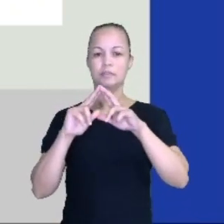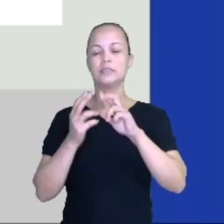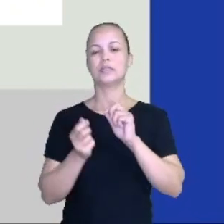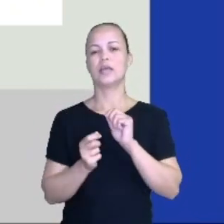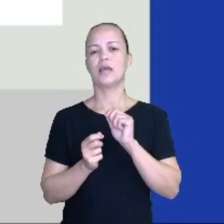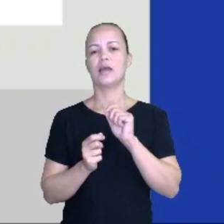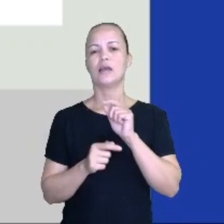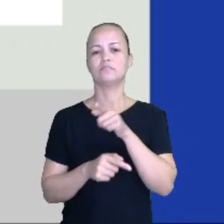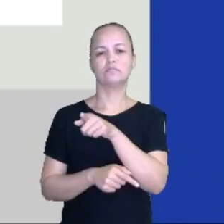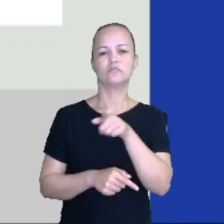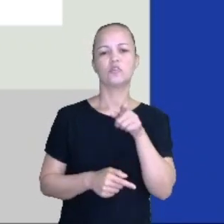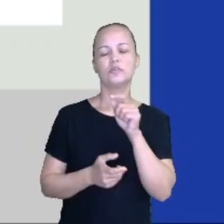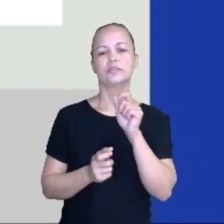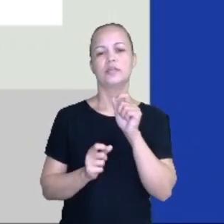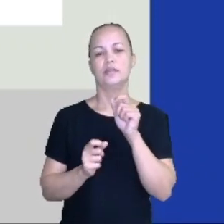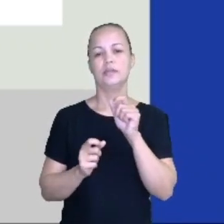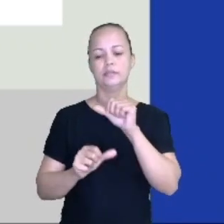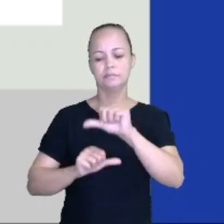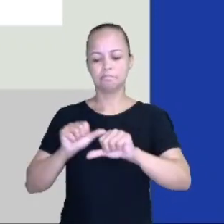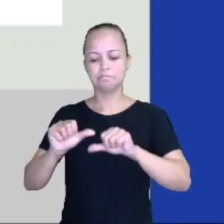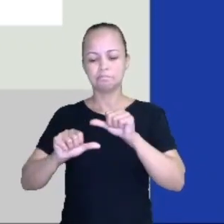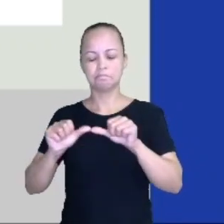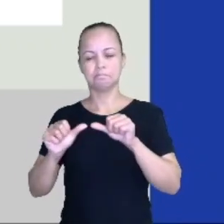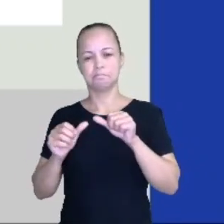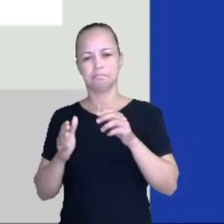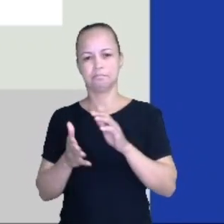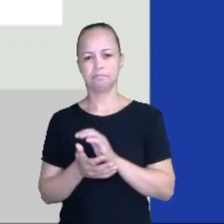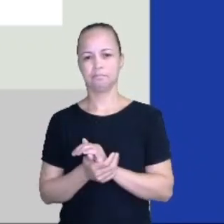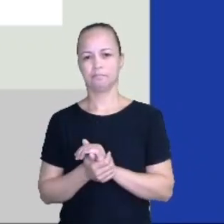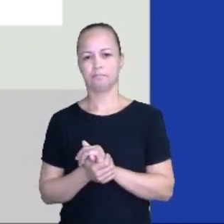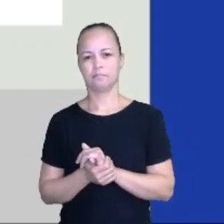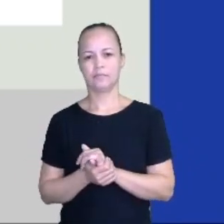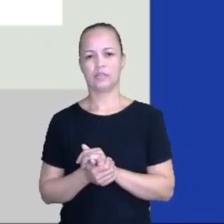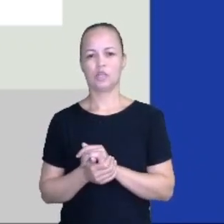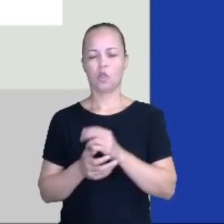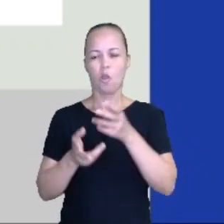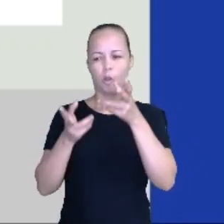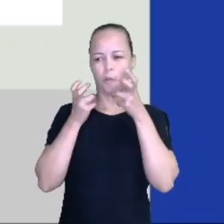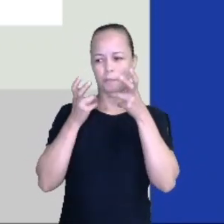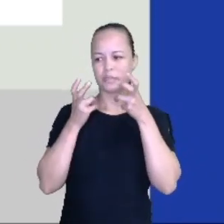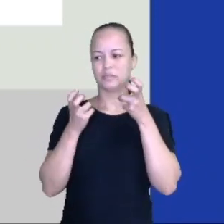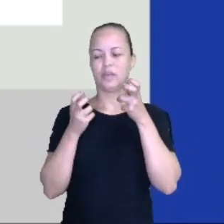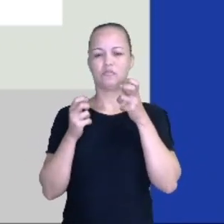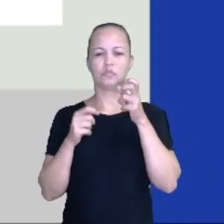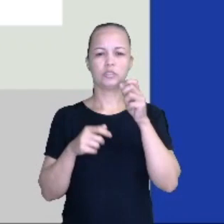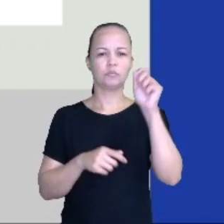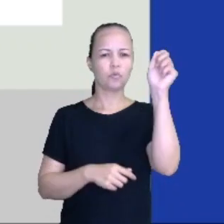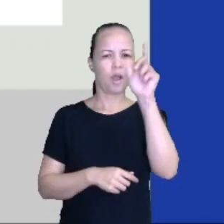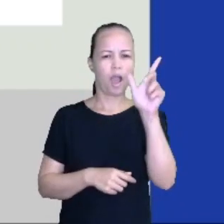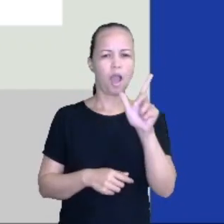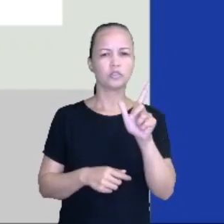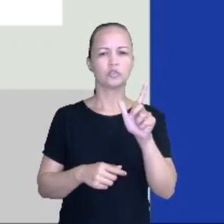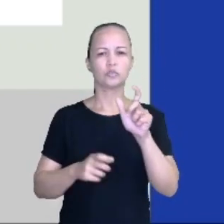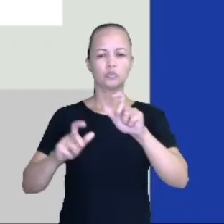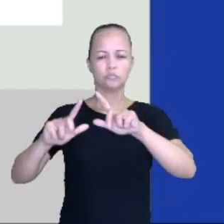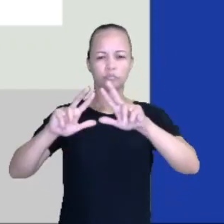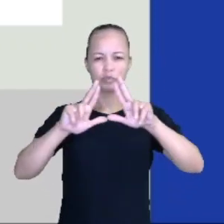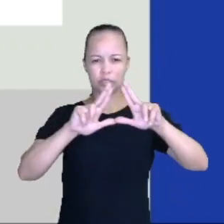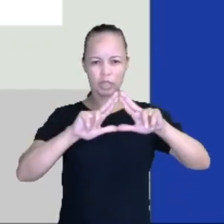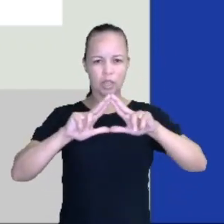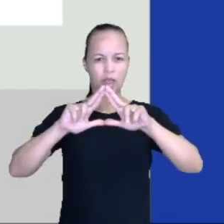você transformar aquele material. Observem as embalagens que tem esse símbolozinho azul aí que o dedinho está